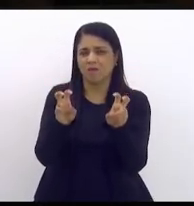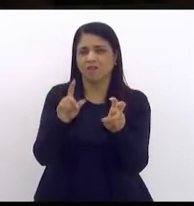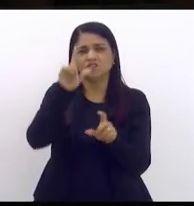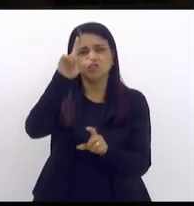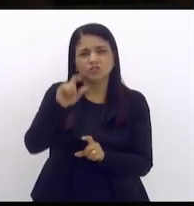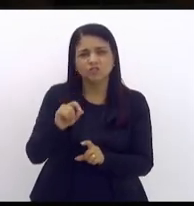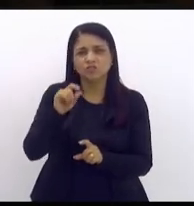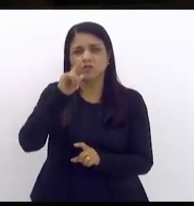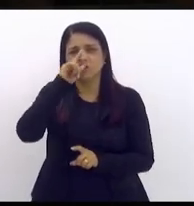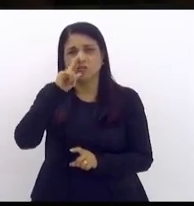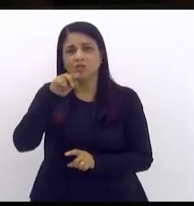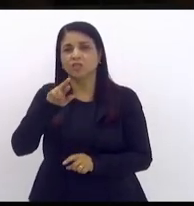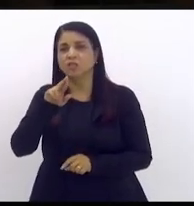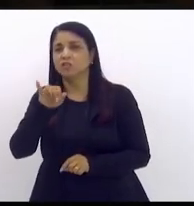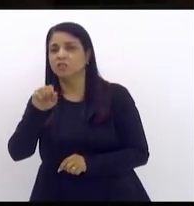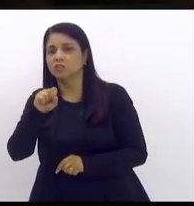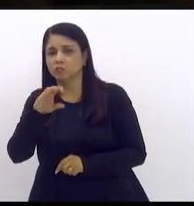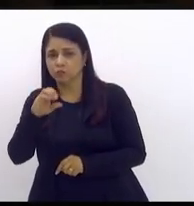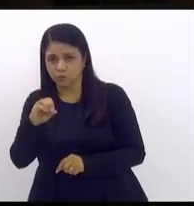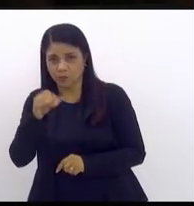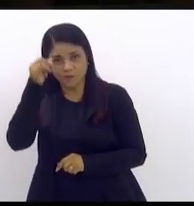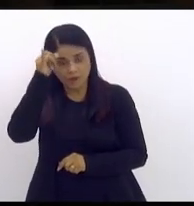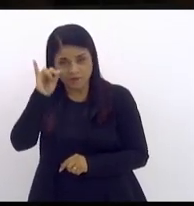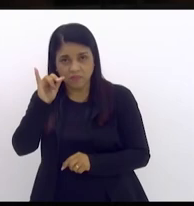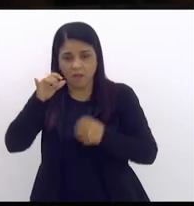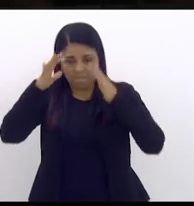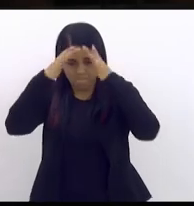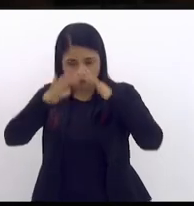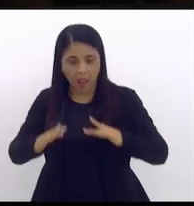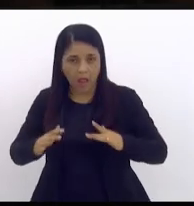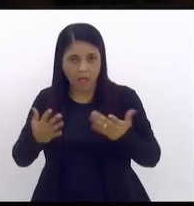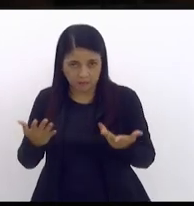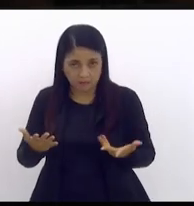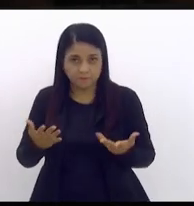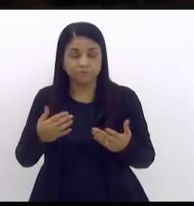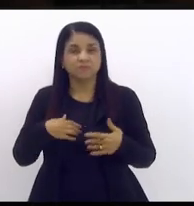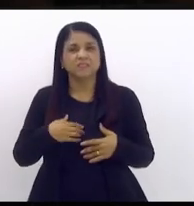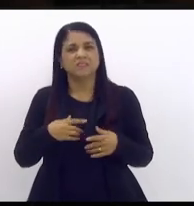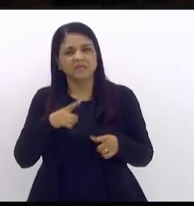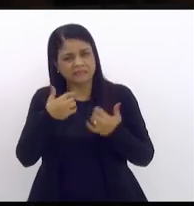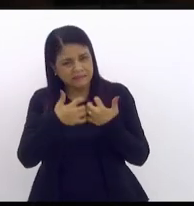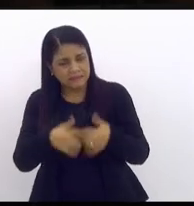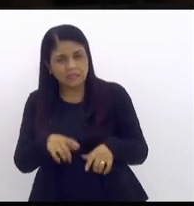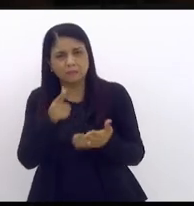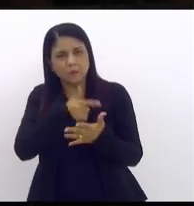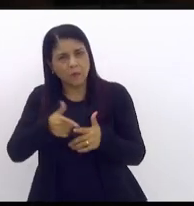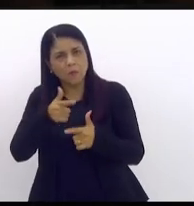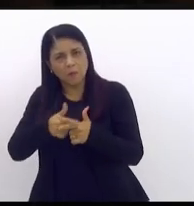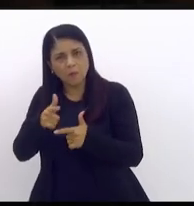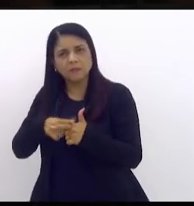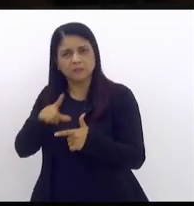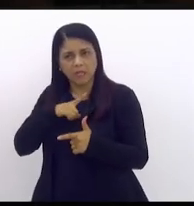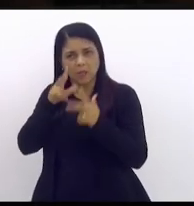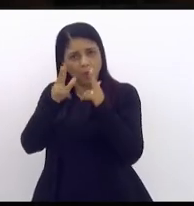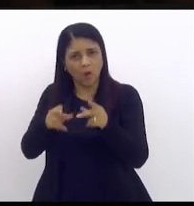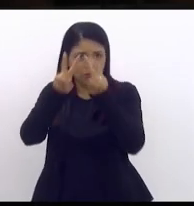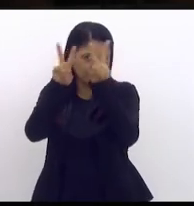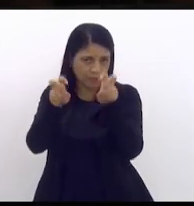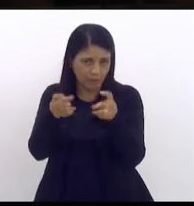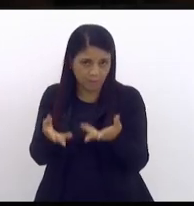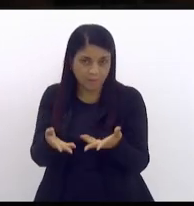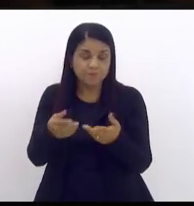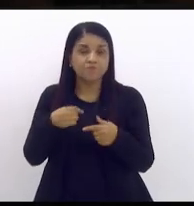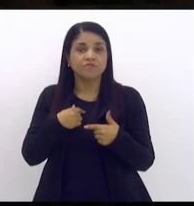falava de prevenção à tragédia. A gente ainda é cheio de cicatrizes na nossa cidade, e aí oficiei de novo o governo municipal e